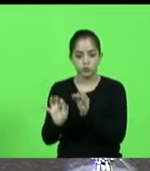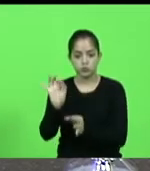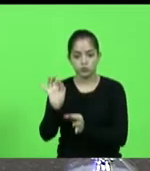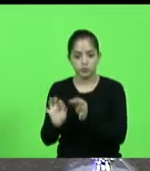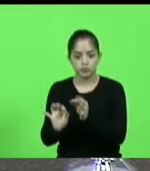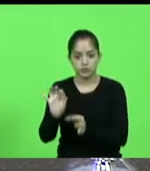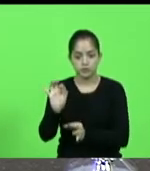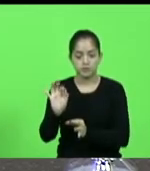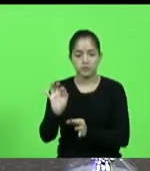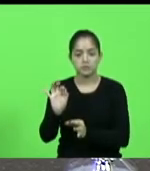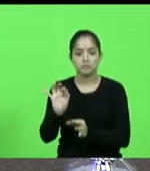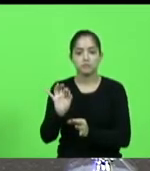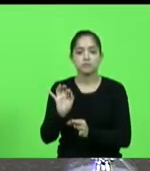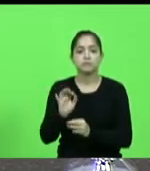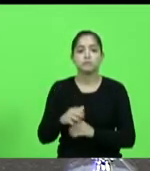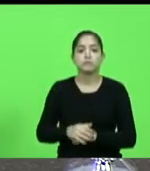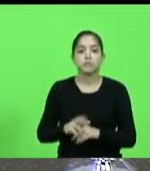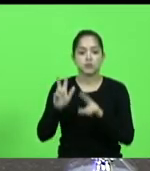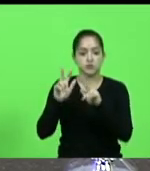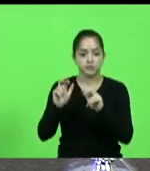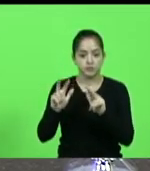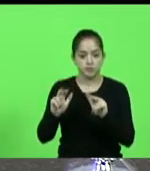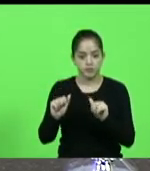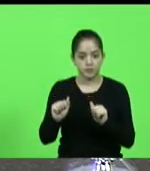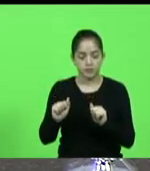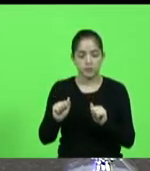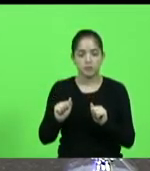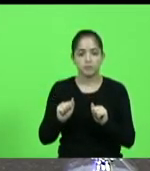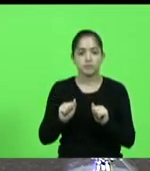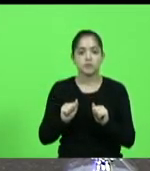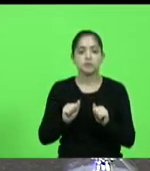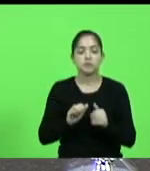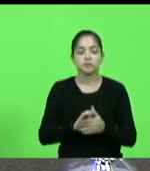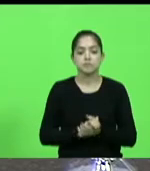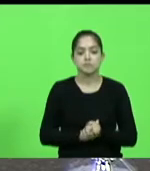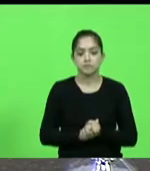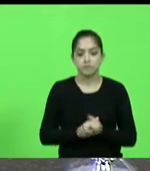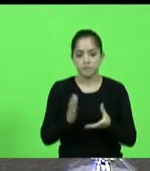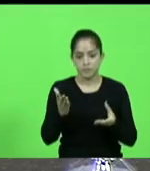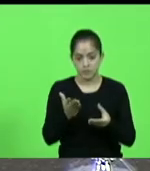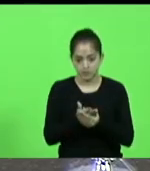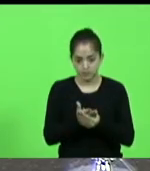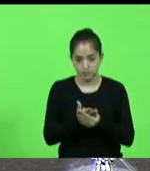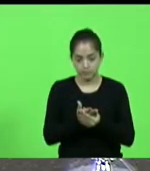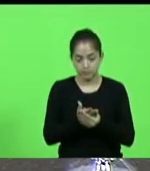Florianópolis, nos autos da ação civil pública,